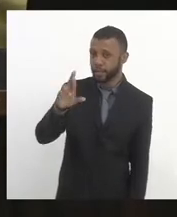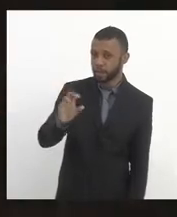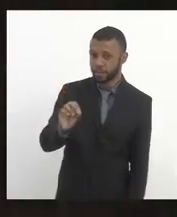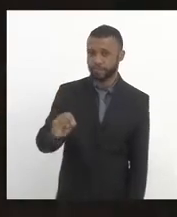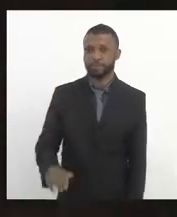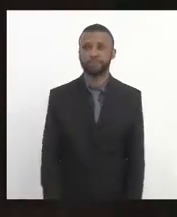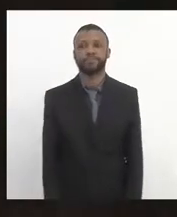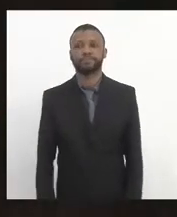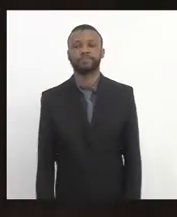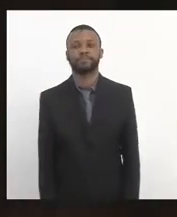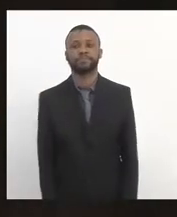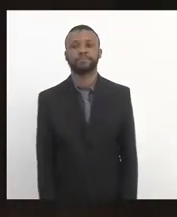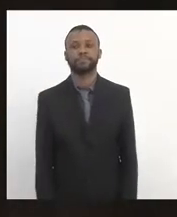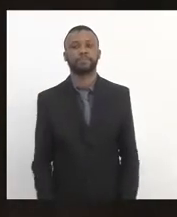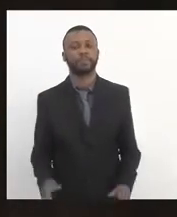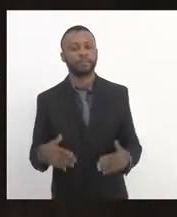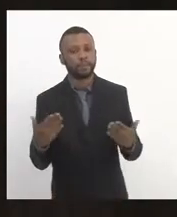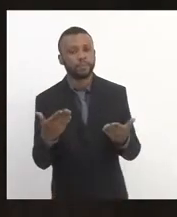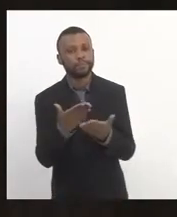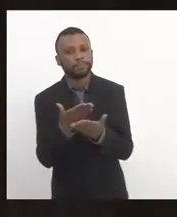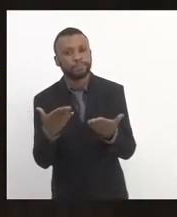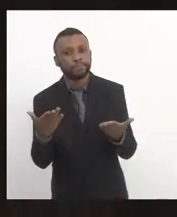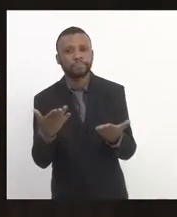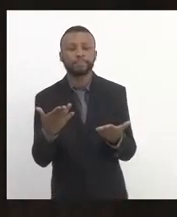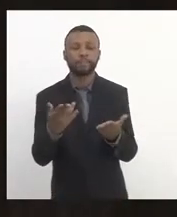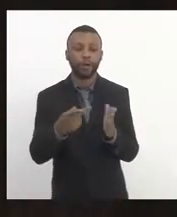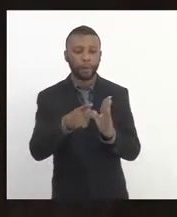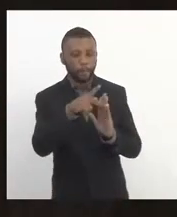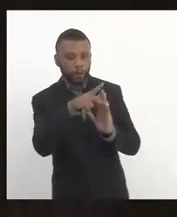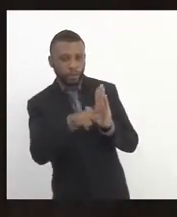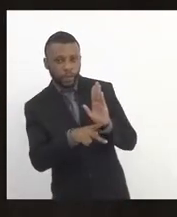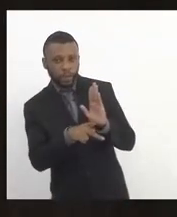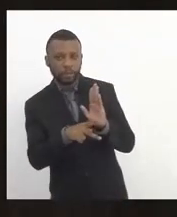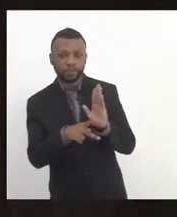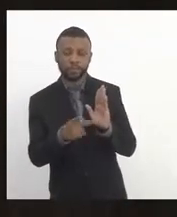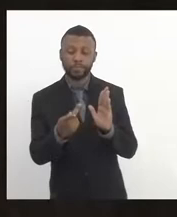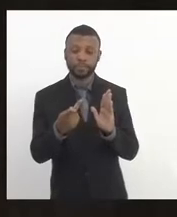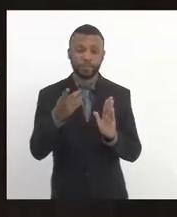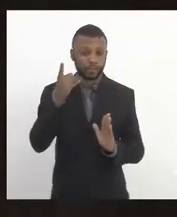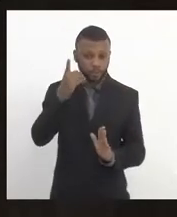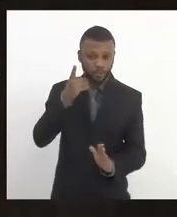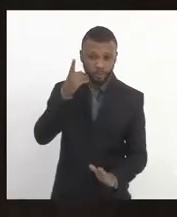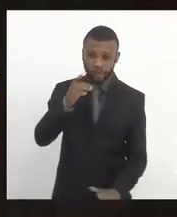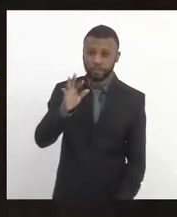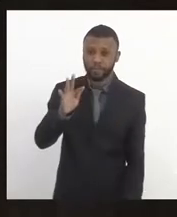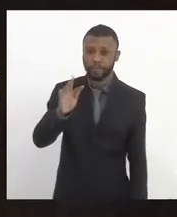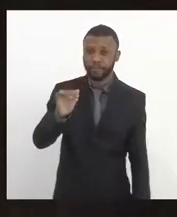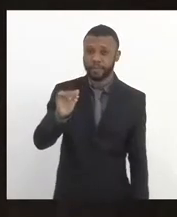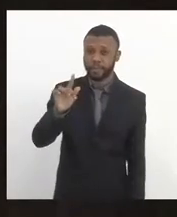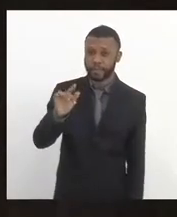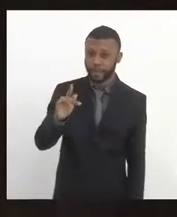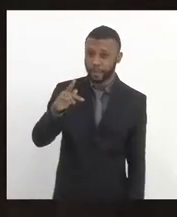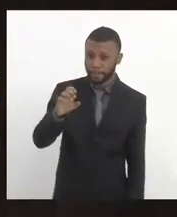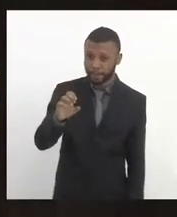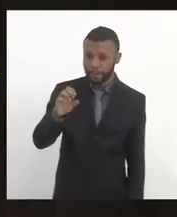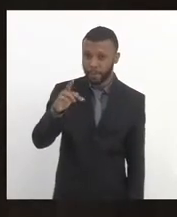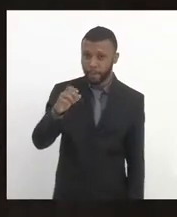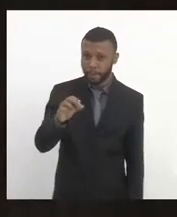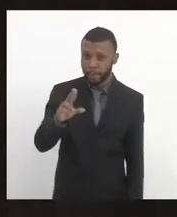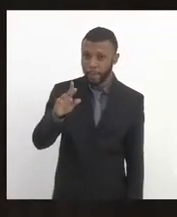Senhor presidente, o projeto do deputado Felipe Poubel propõe adicionais,